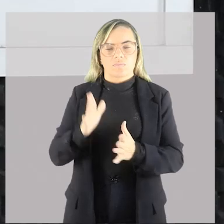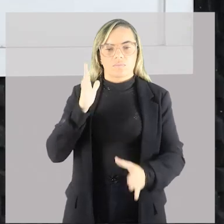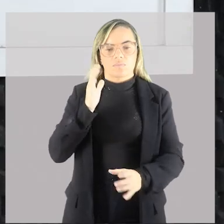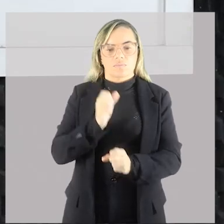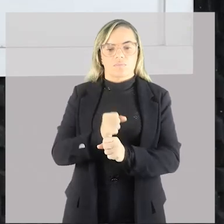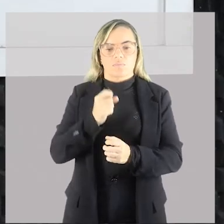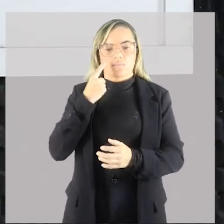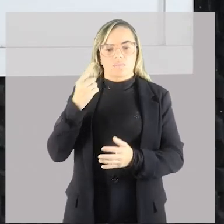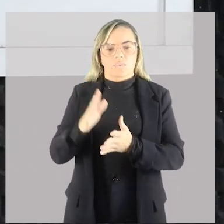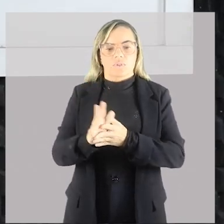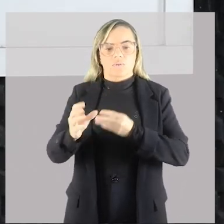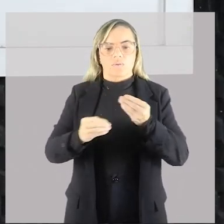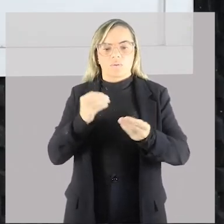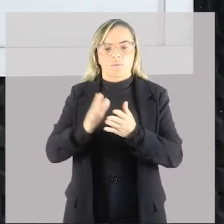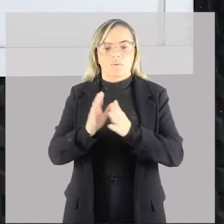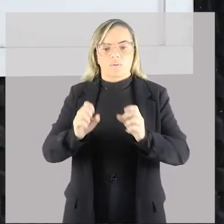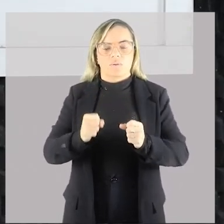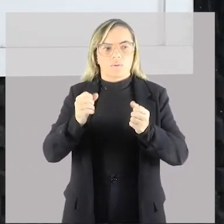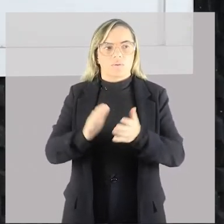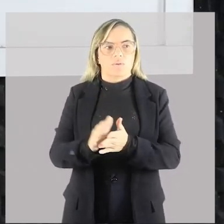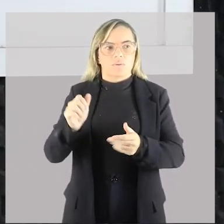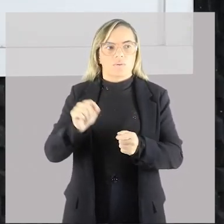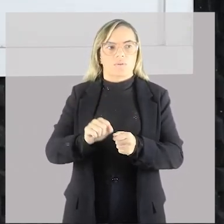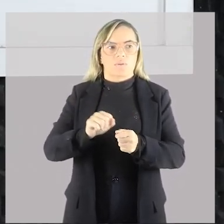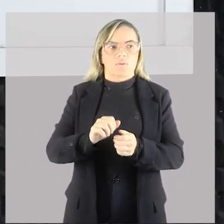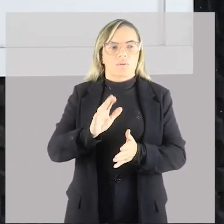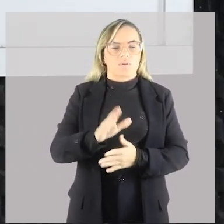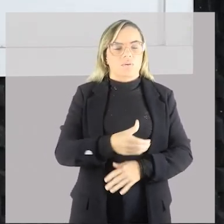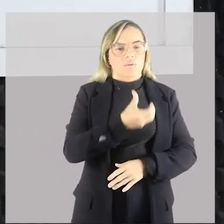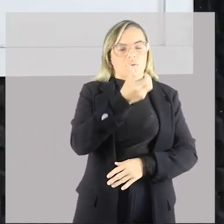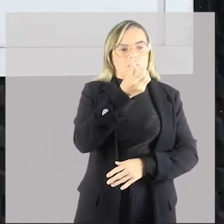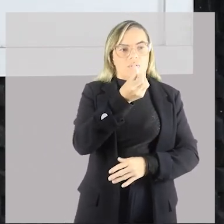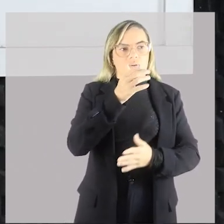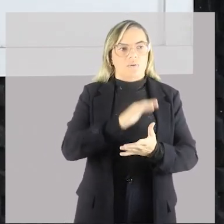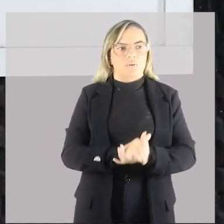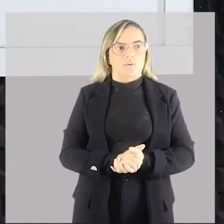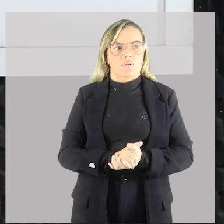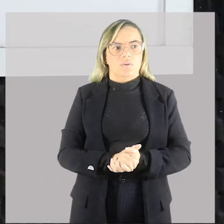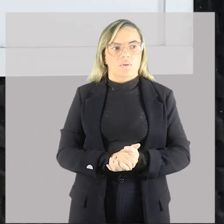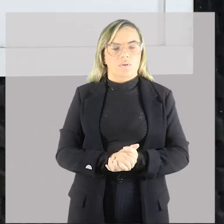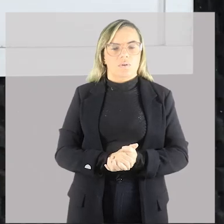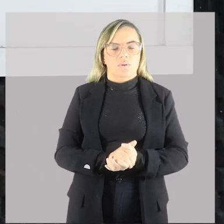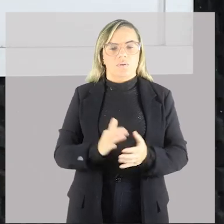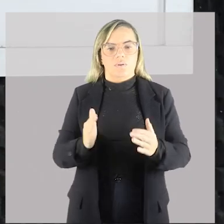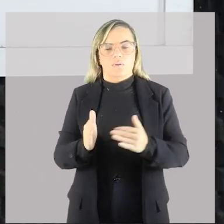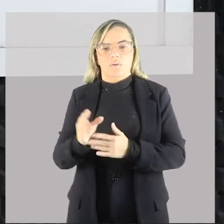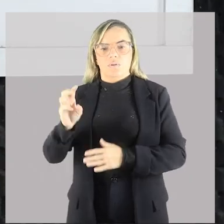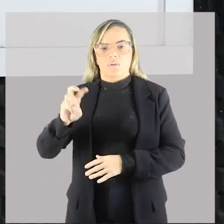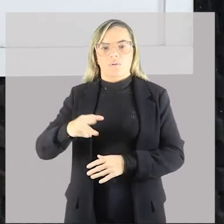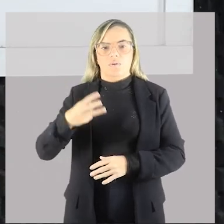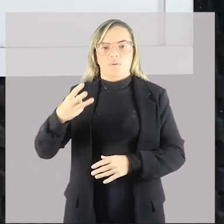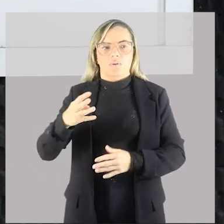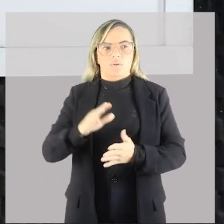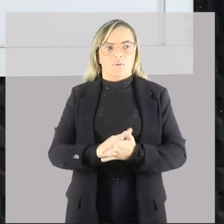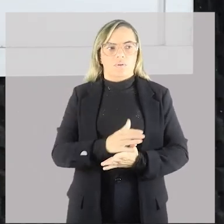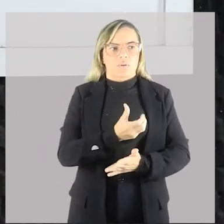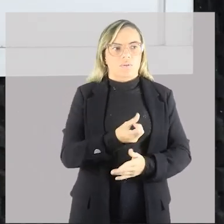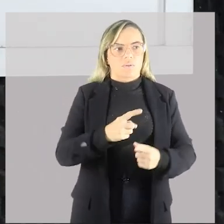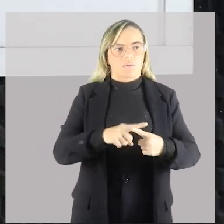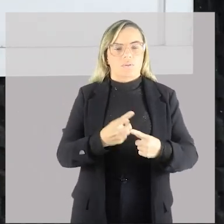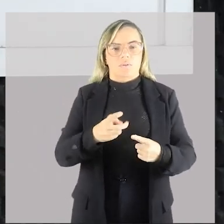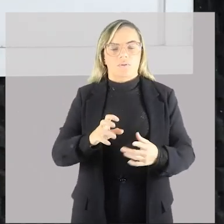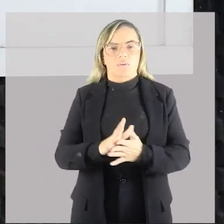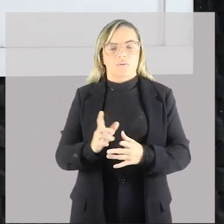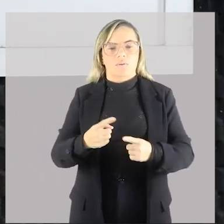vamos ver como é que a gente pode fazer. Eu vou pegar esse 6 e vou correr com ele até chegar no 3. 6